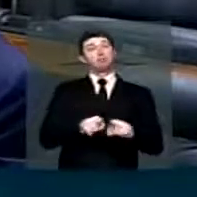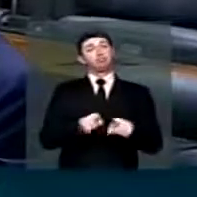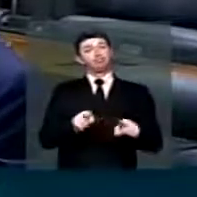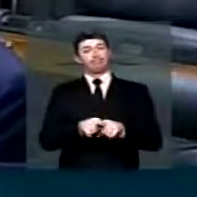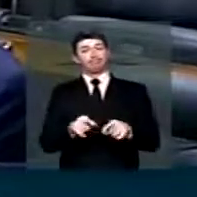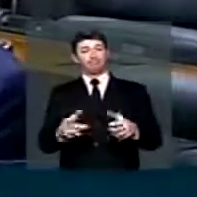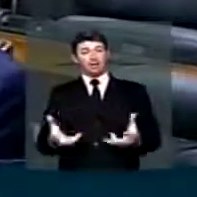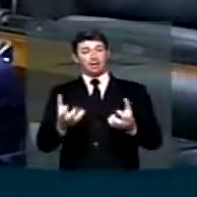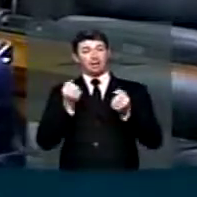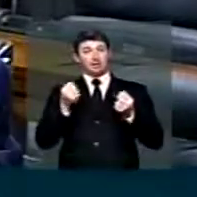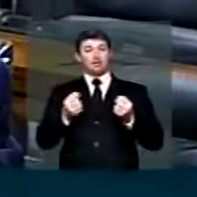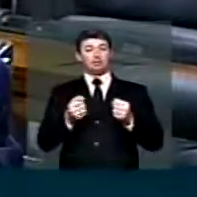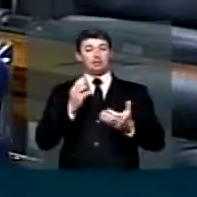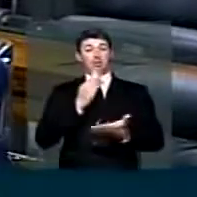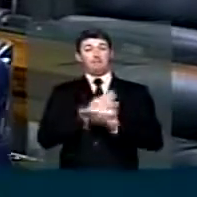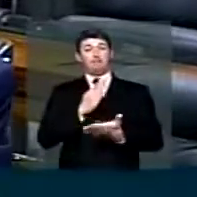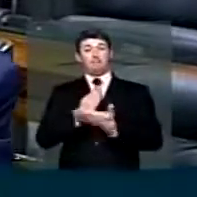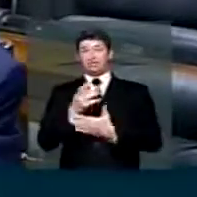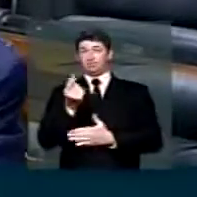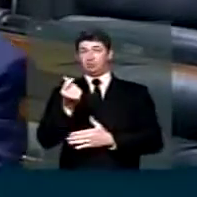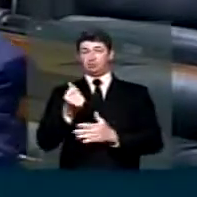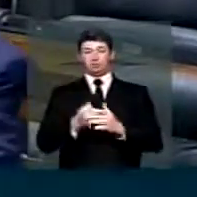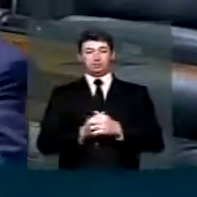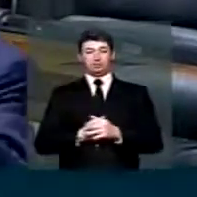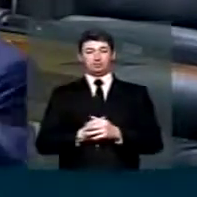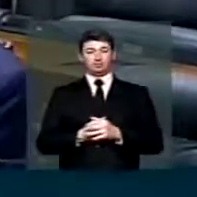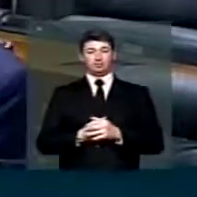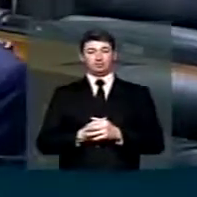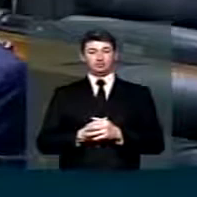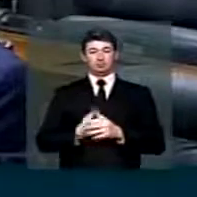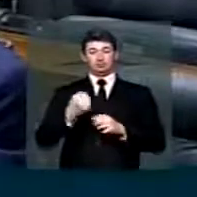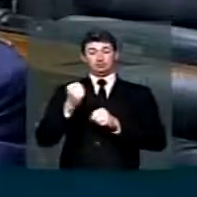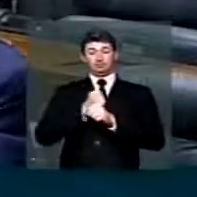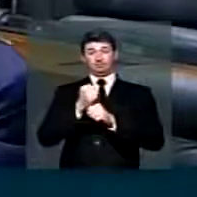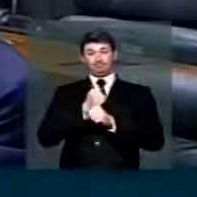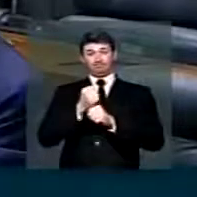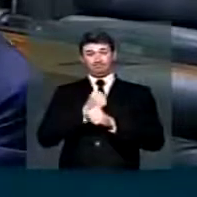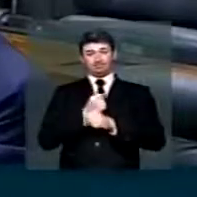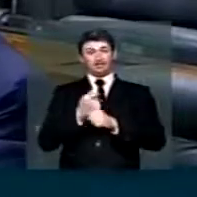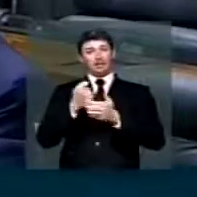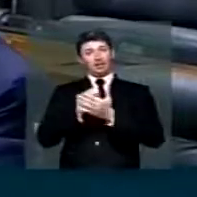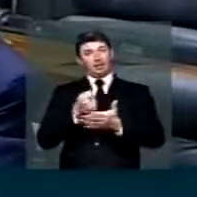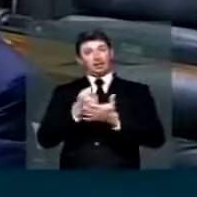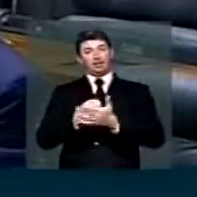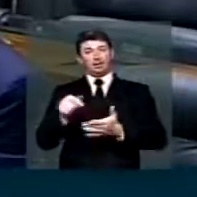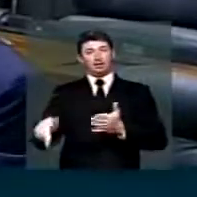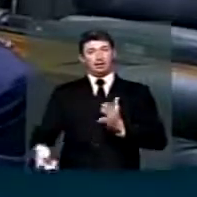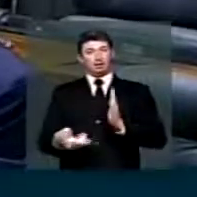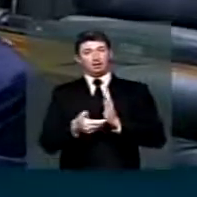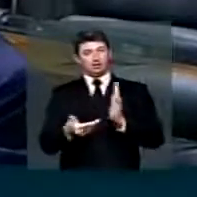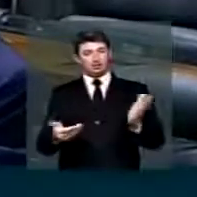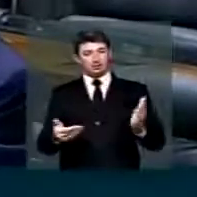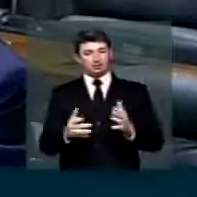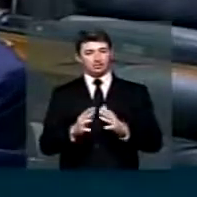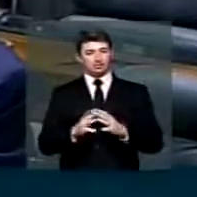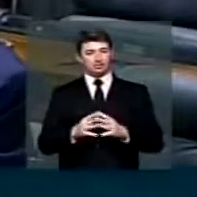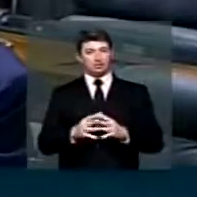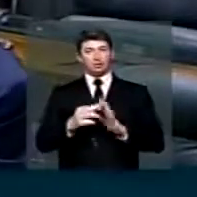inclusive, receber parceladamente. Há muito tempo, tenta-se na casa